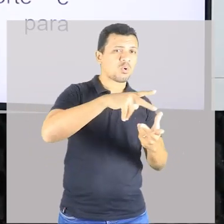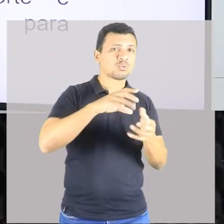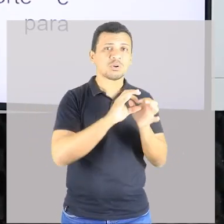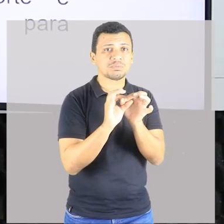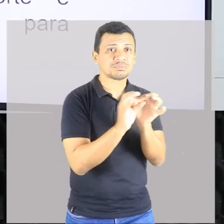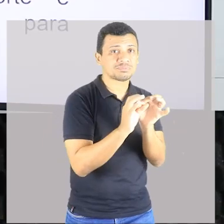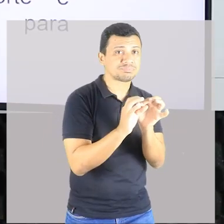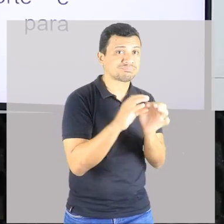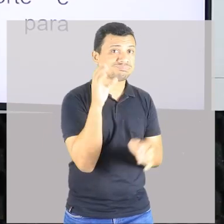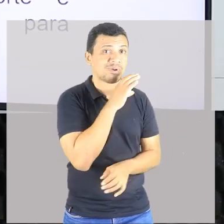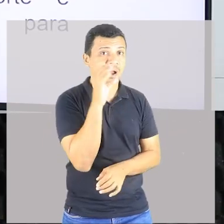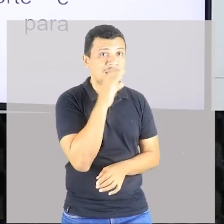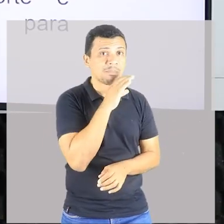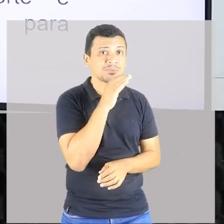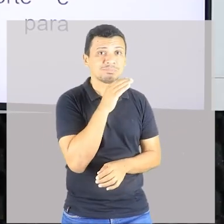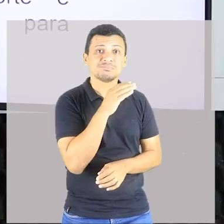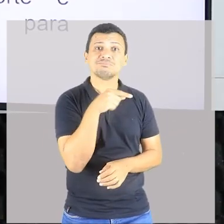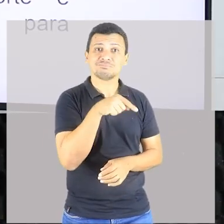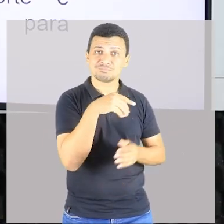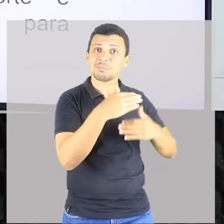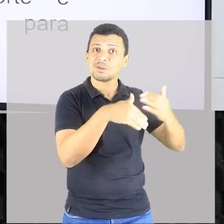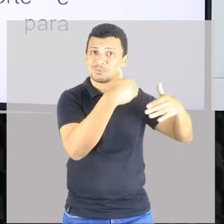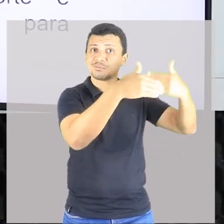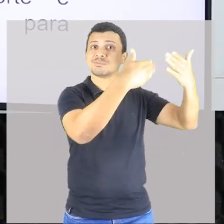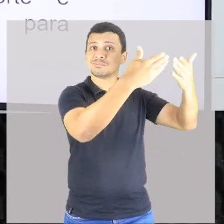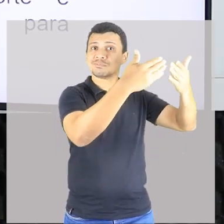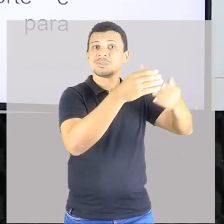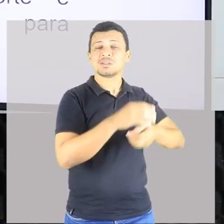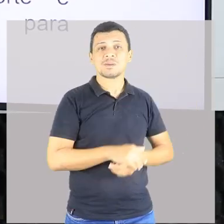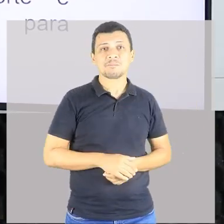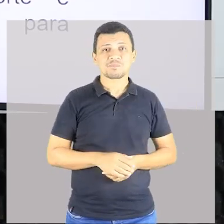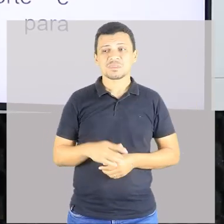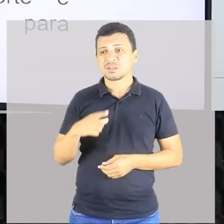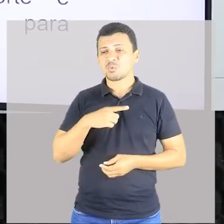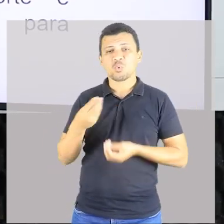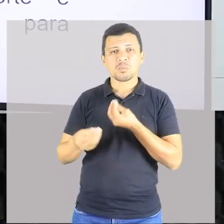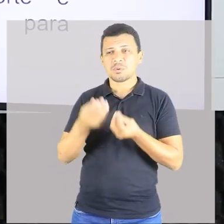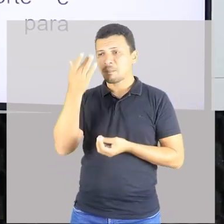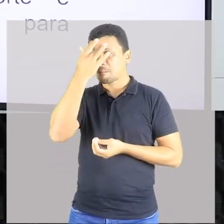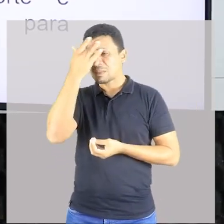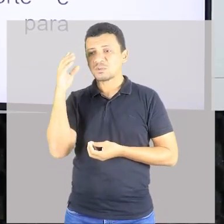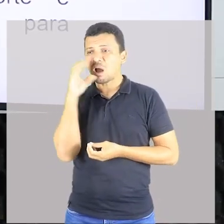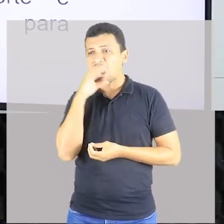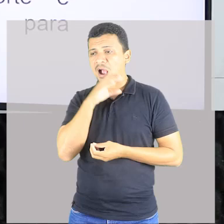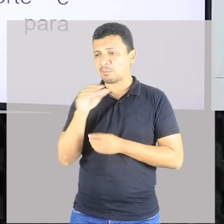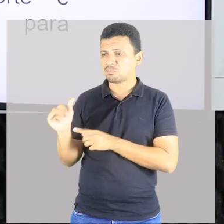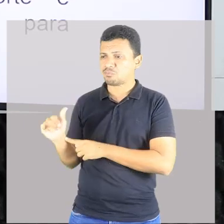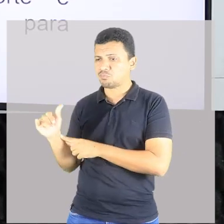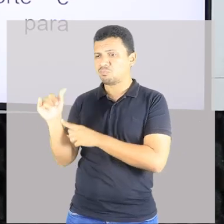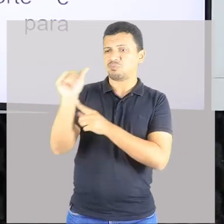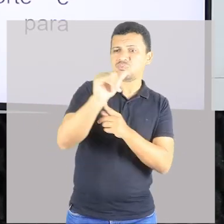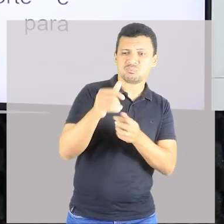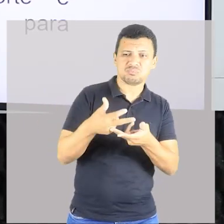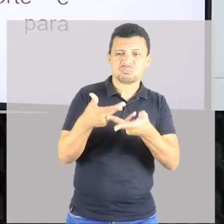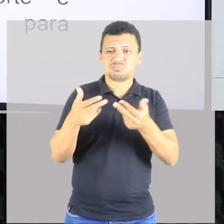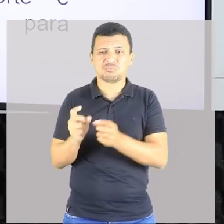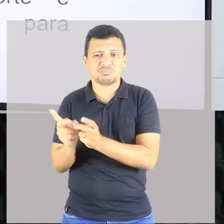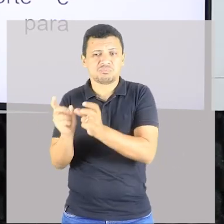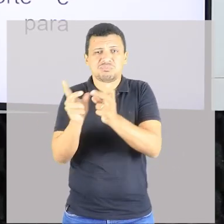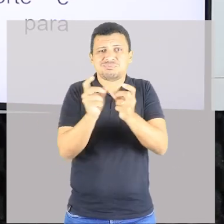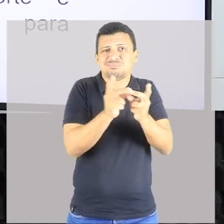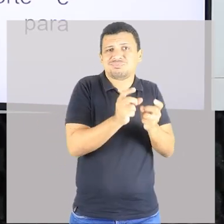se intensifica, evolui. Porque a partir do momento que os meios de transporte deslocam pessoas mais rapidamente, mercadorias pelo